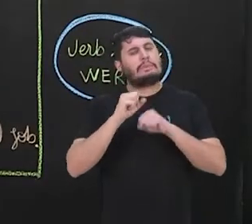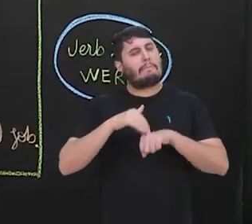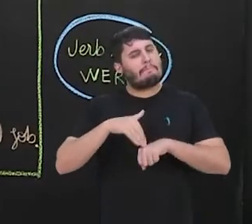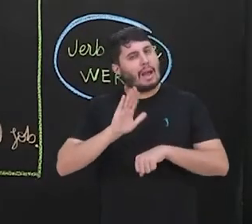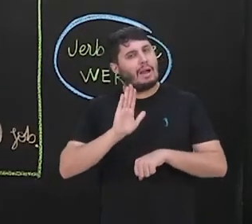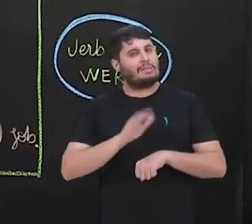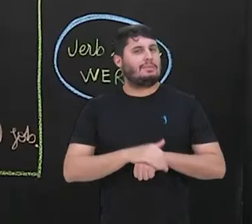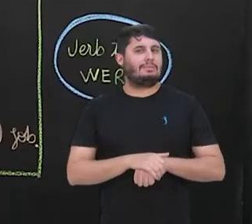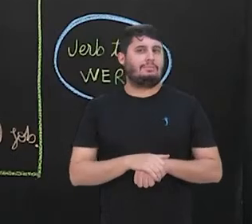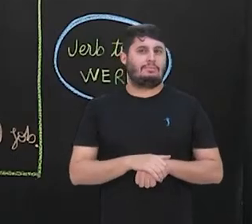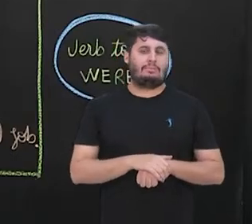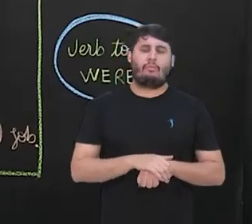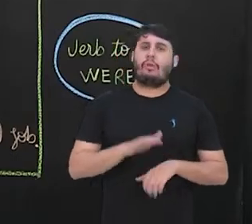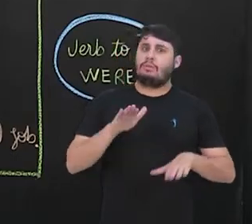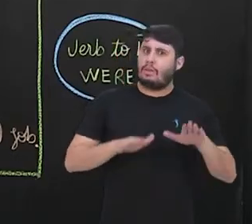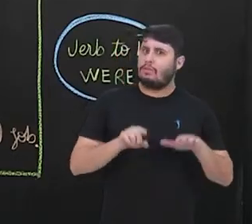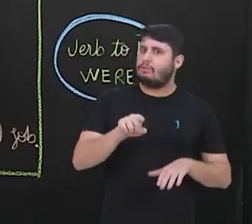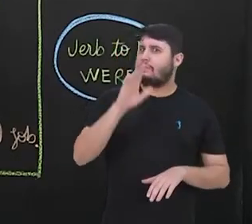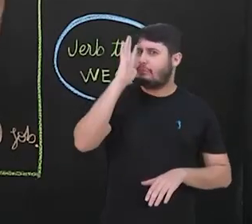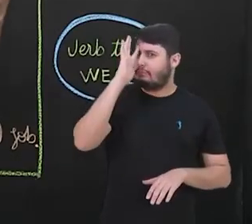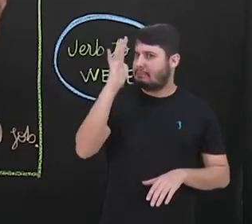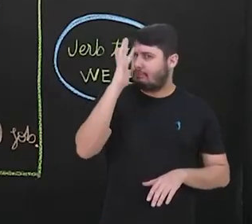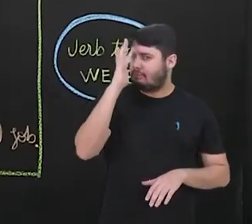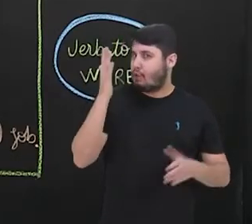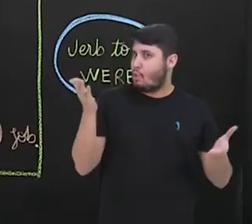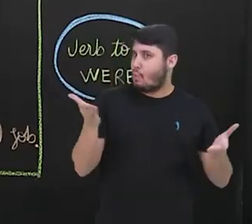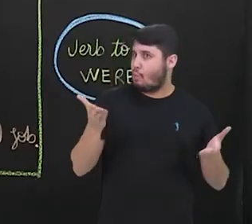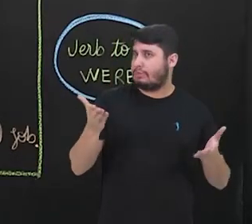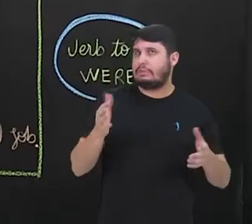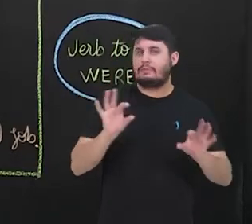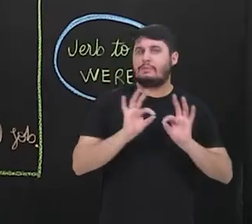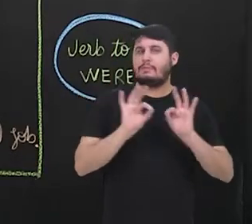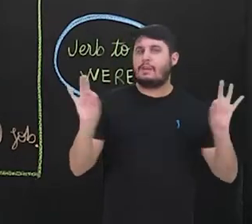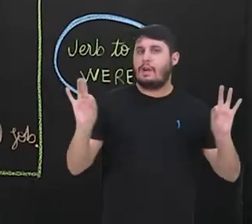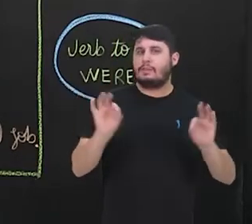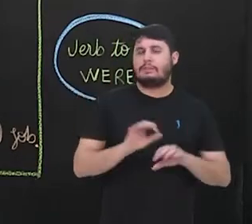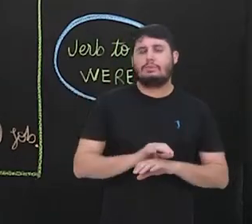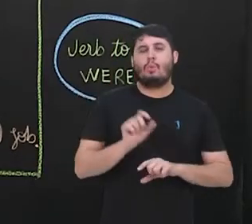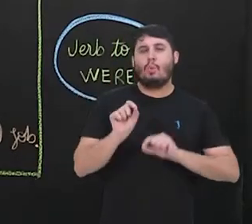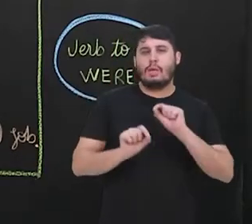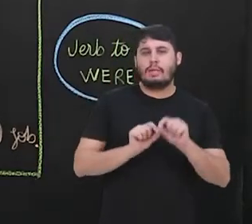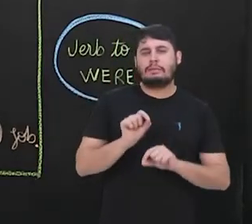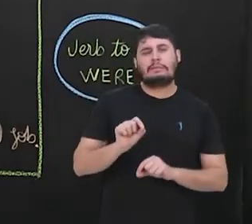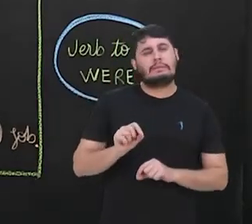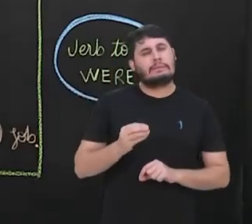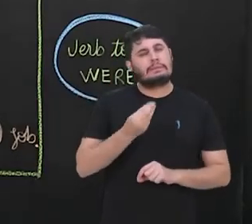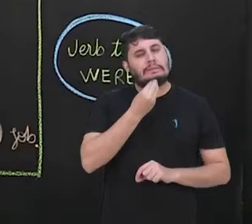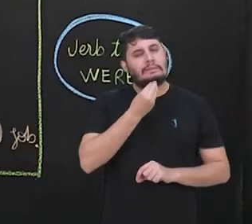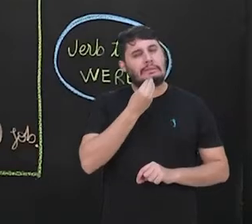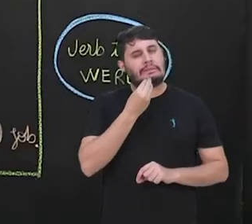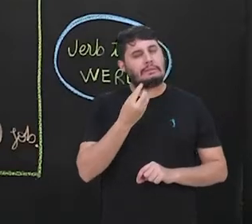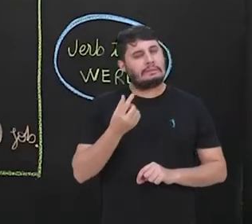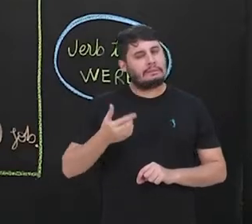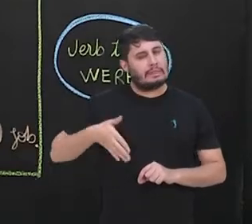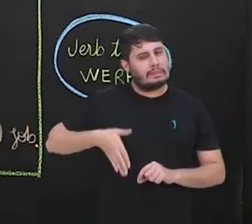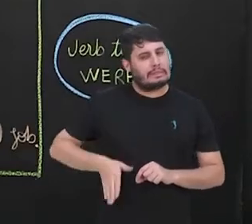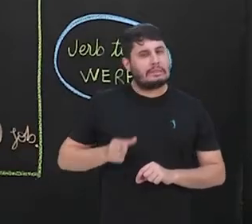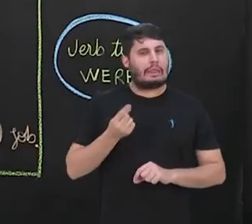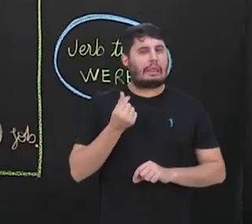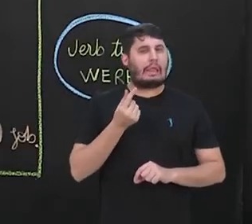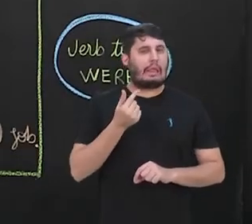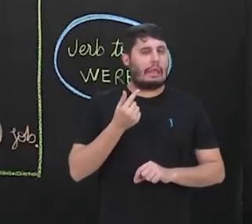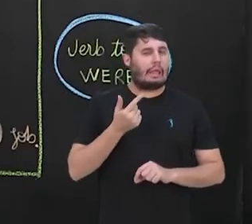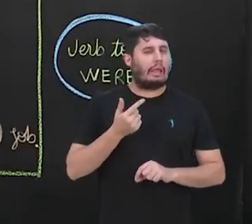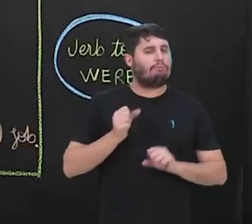Você já pensou hoje naquela nossa frase: ah, se eu tivesse dinheiro? Pois bem,